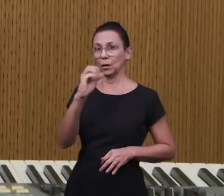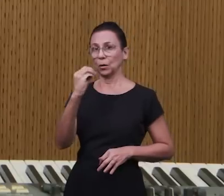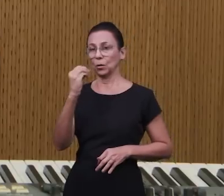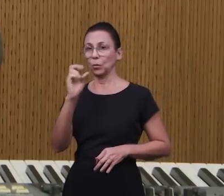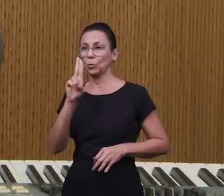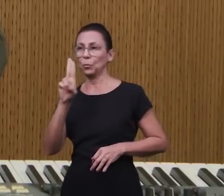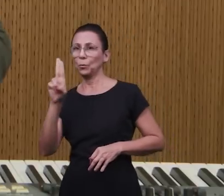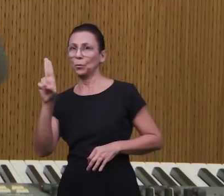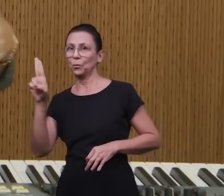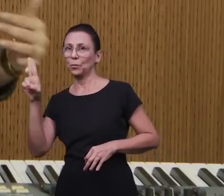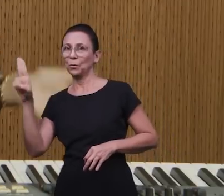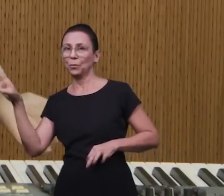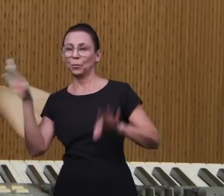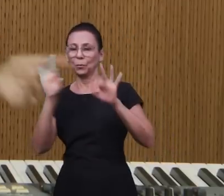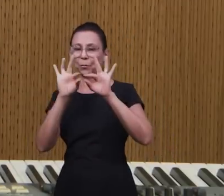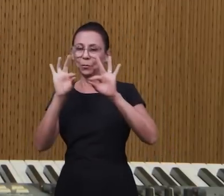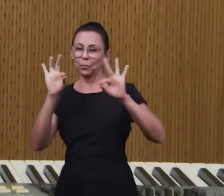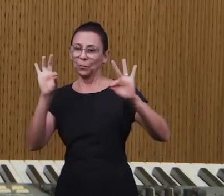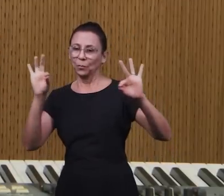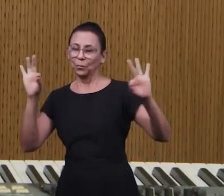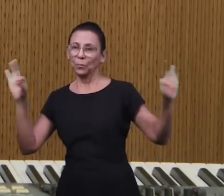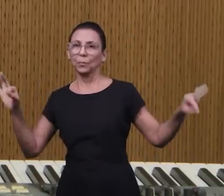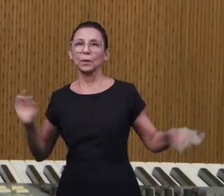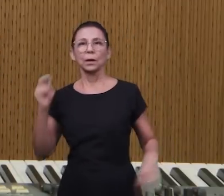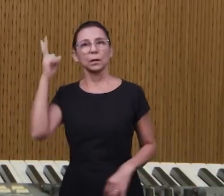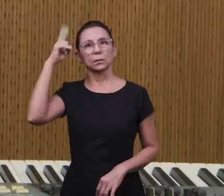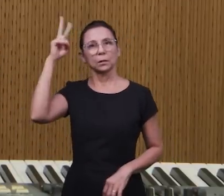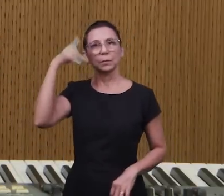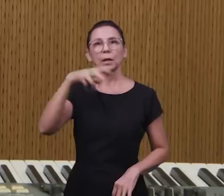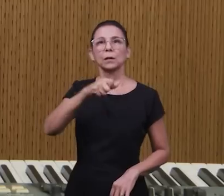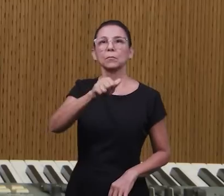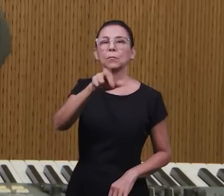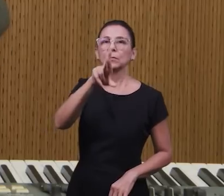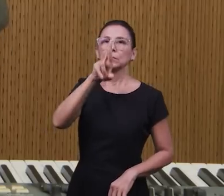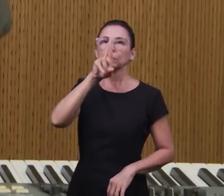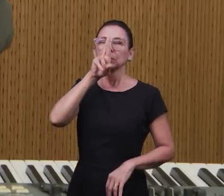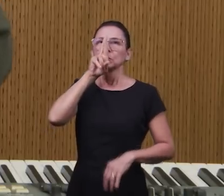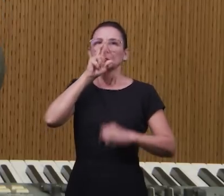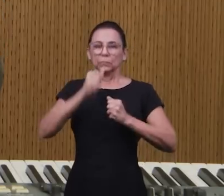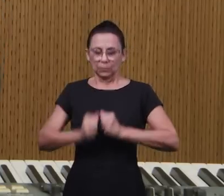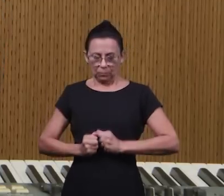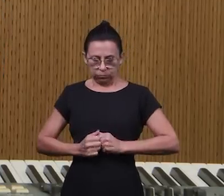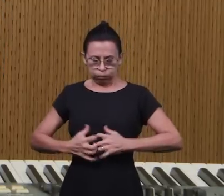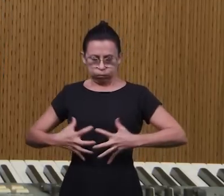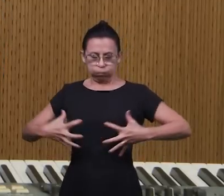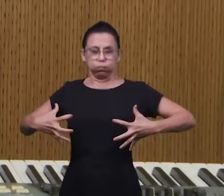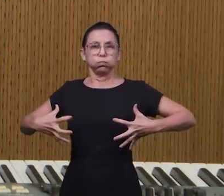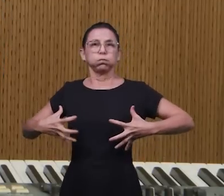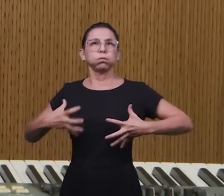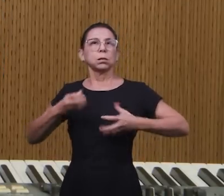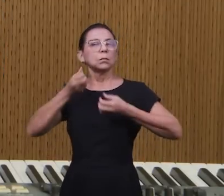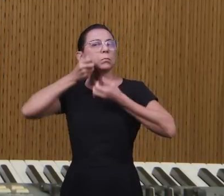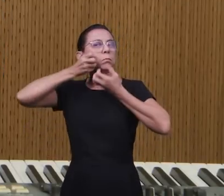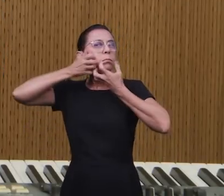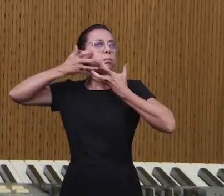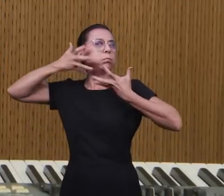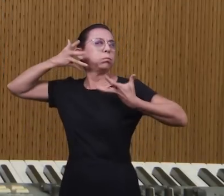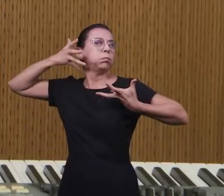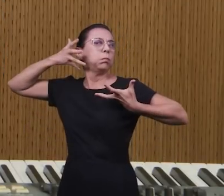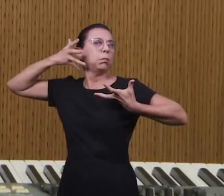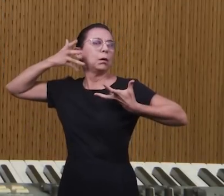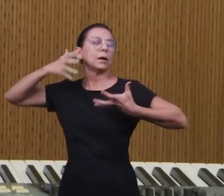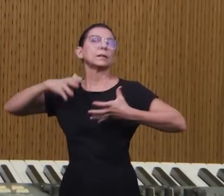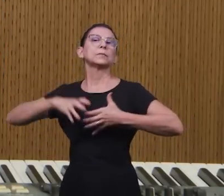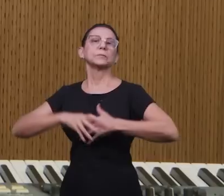E assim você vai para o agudo, vai para o grave, sempre lembrando de inspirar, expandir a região do seu palato